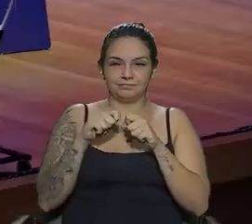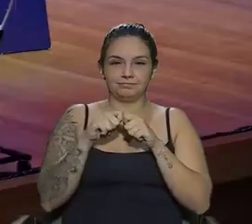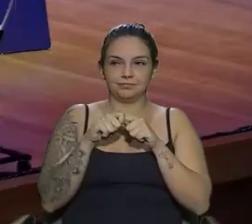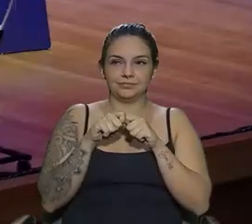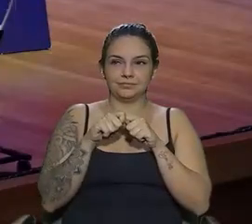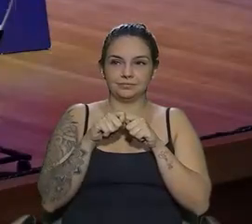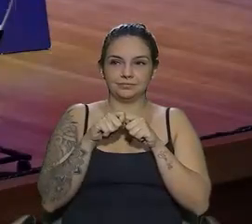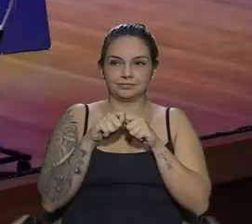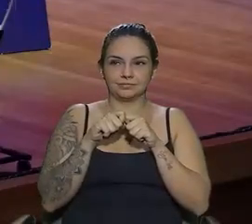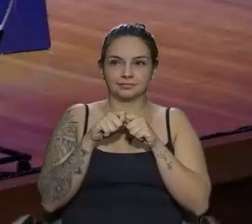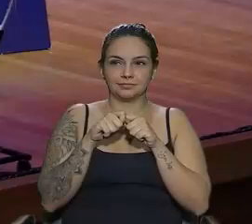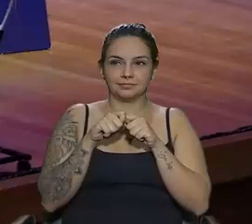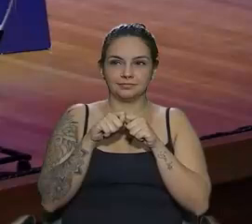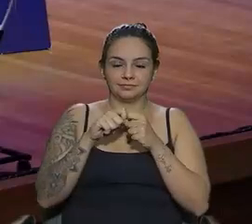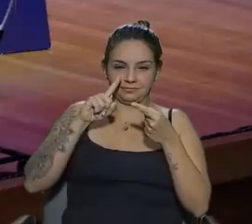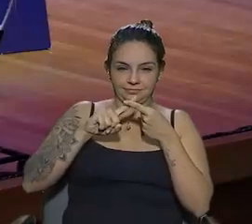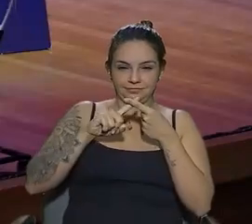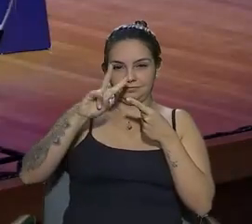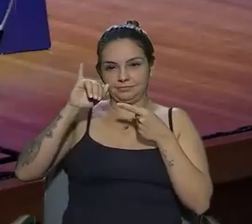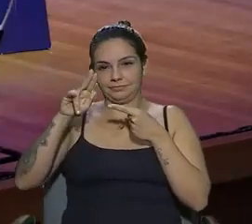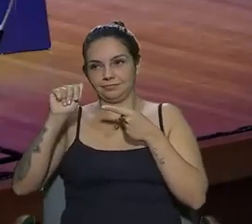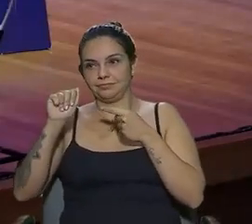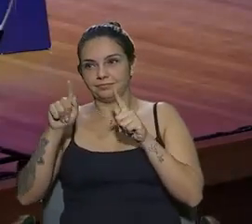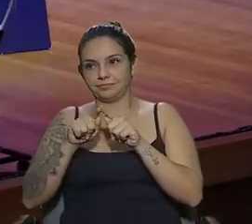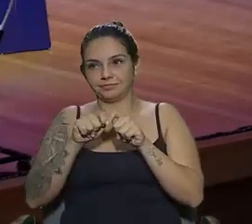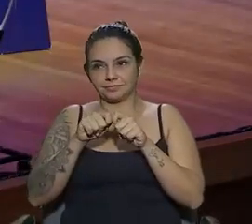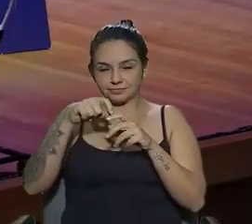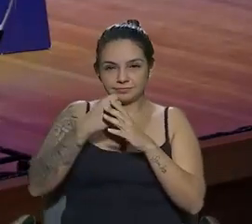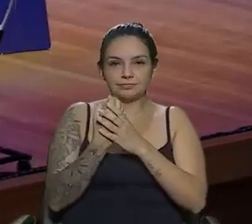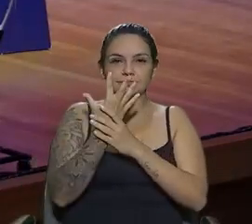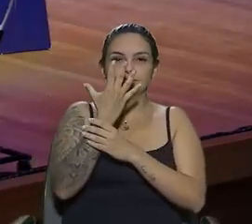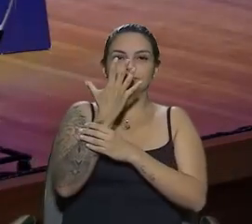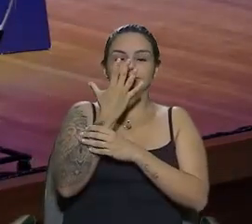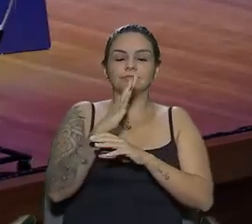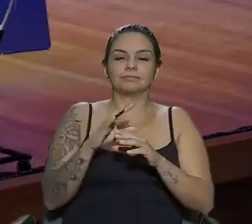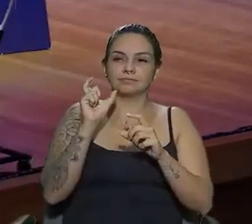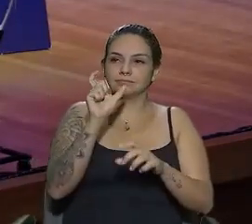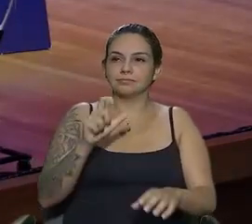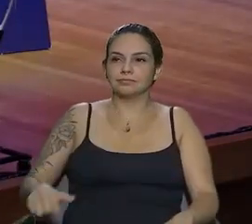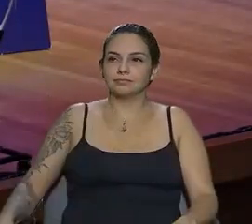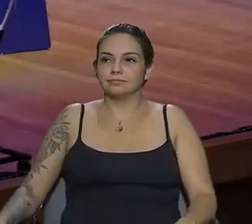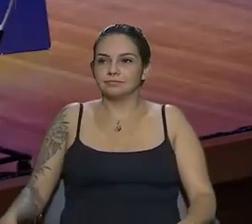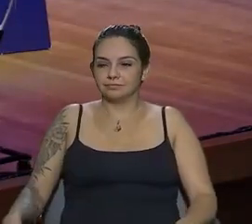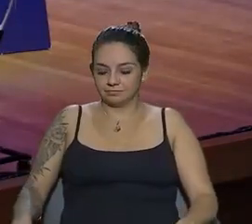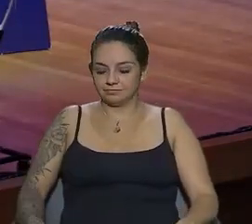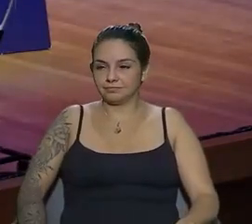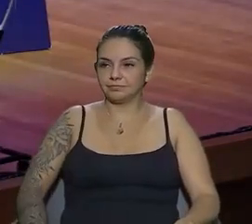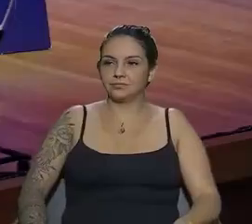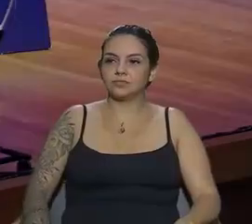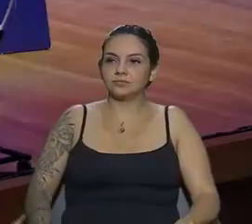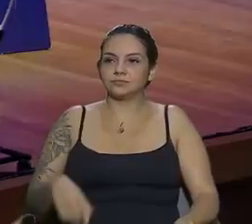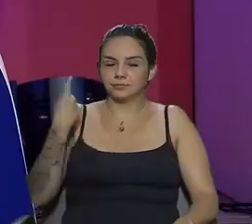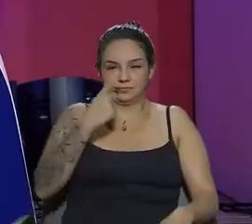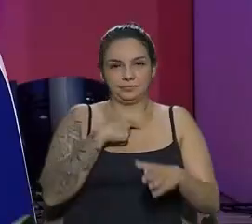isso, né, Marcelino? A gente se vinga e faz vingar também a partir da palavra, né? A palavra